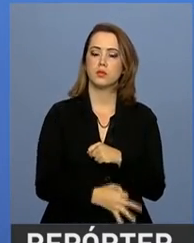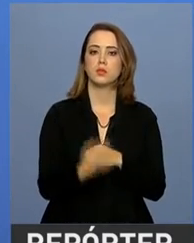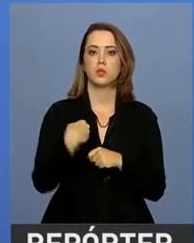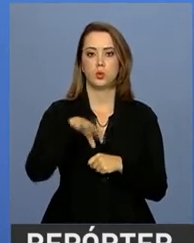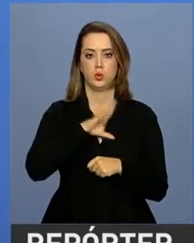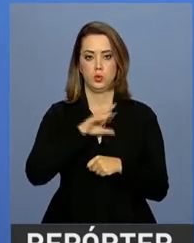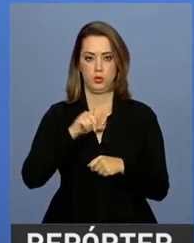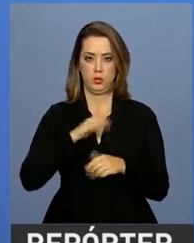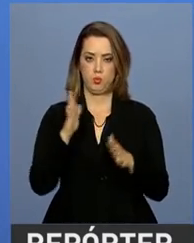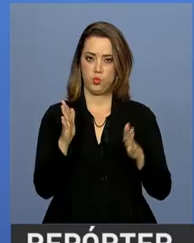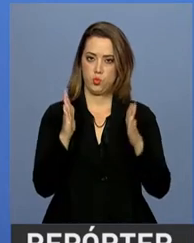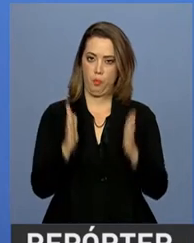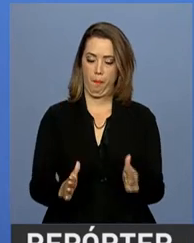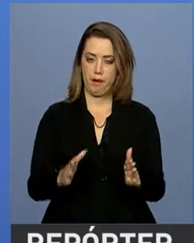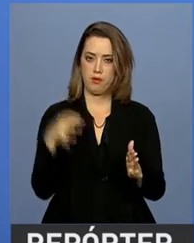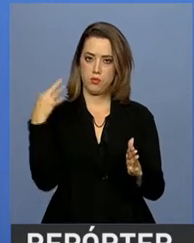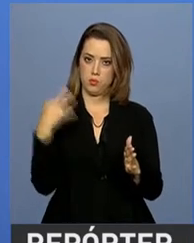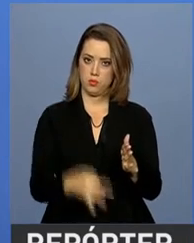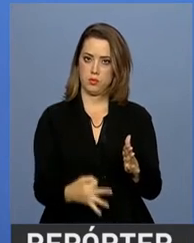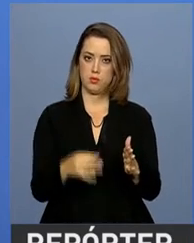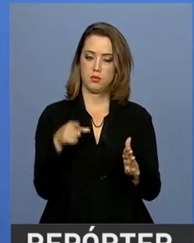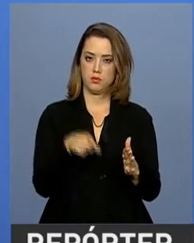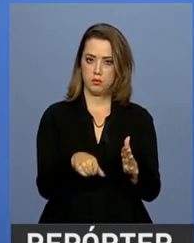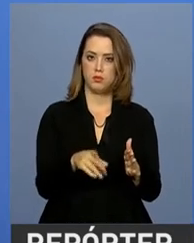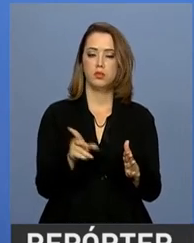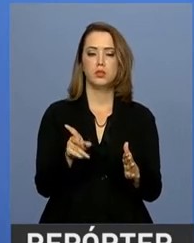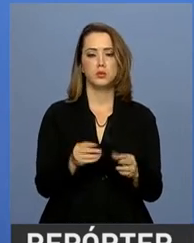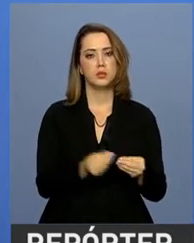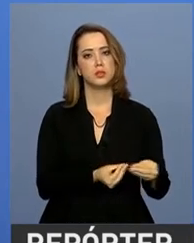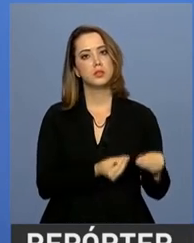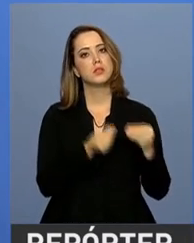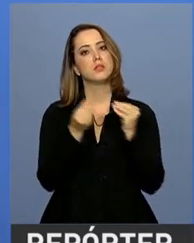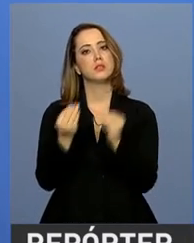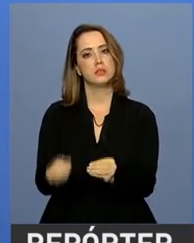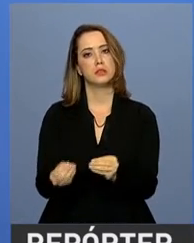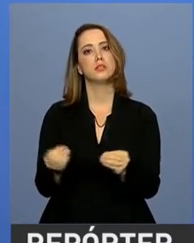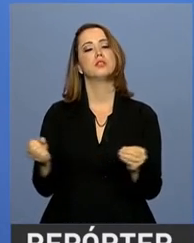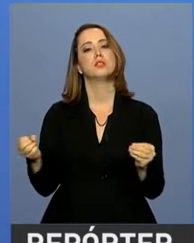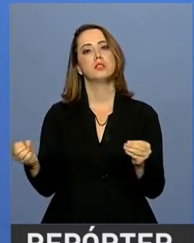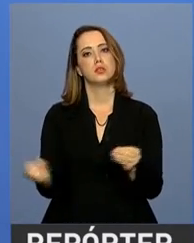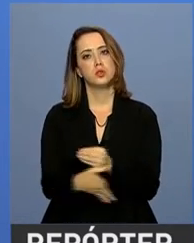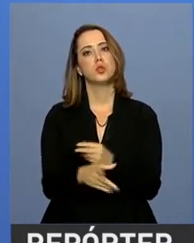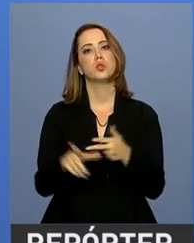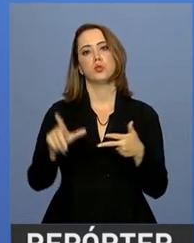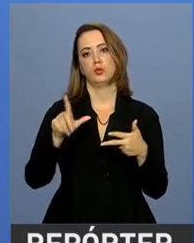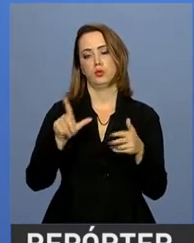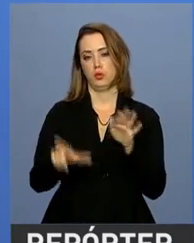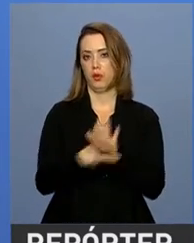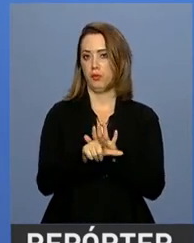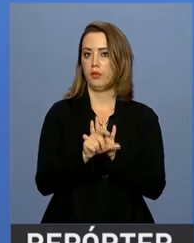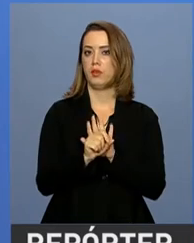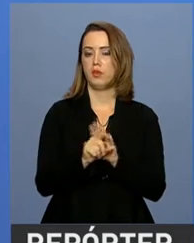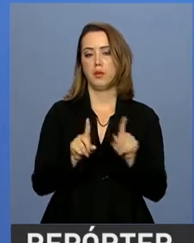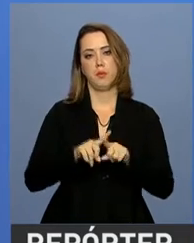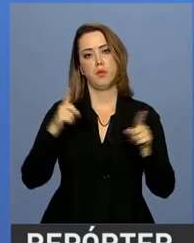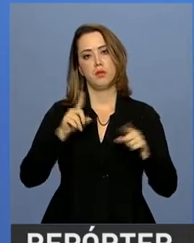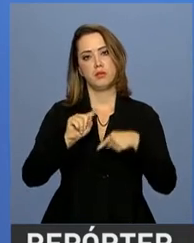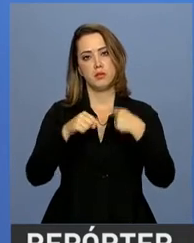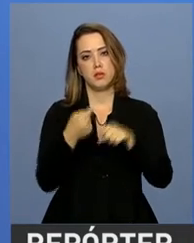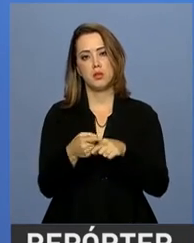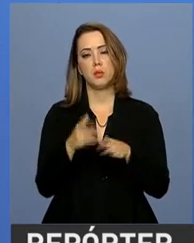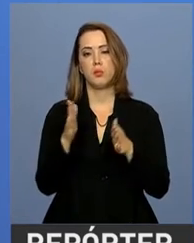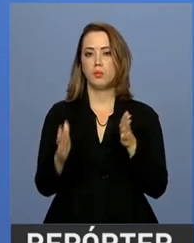prazo determinado para que se dê eficácia plena a esse dispositivo. Mas se depois desse